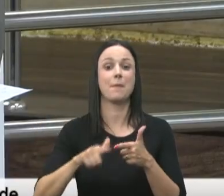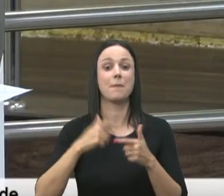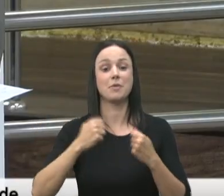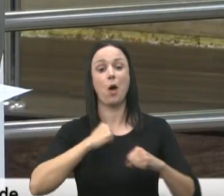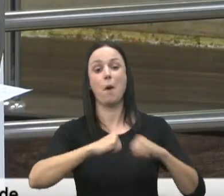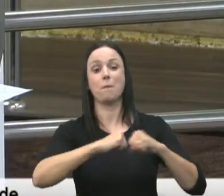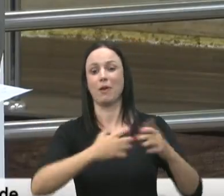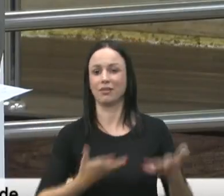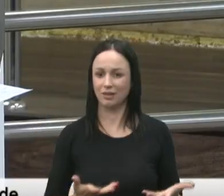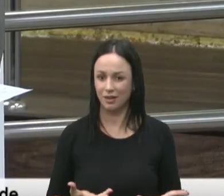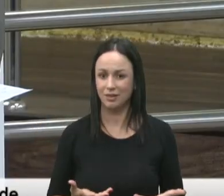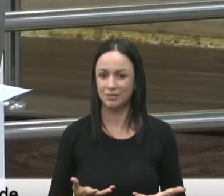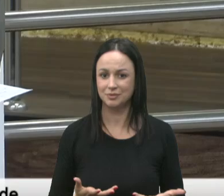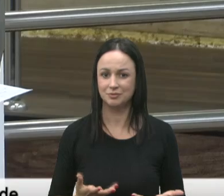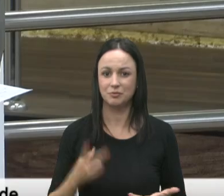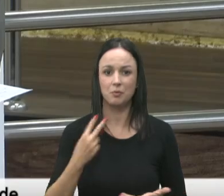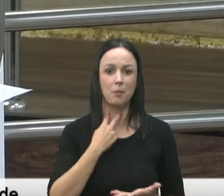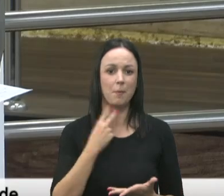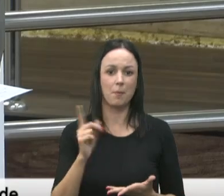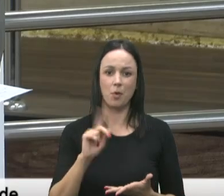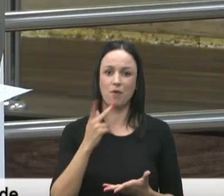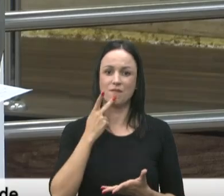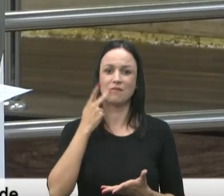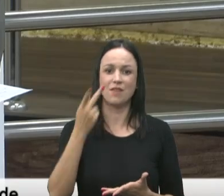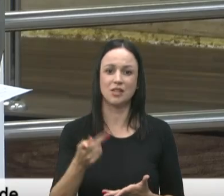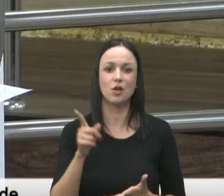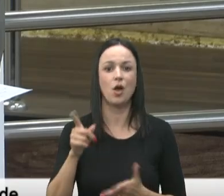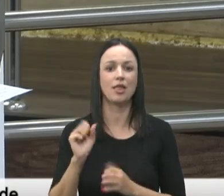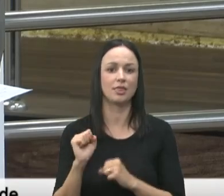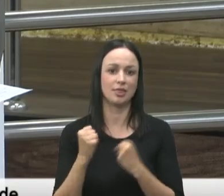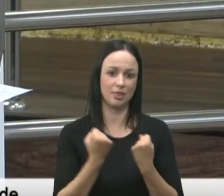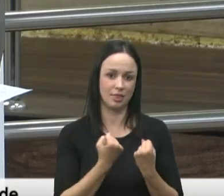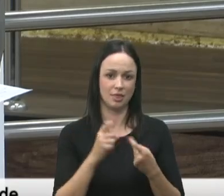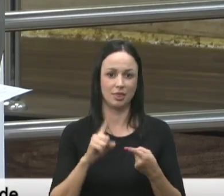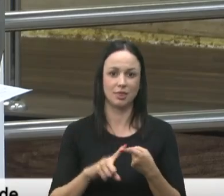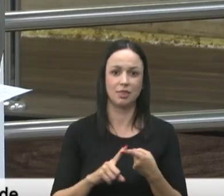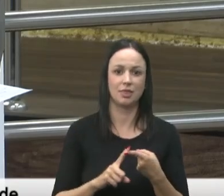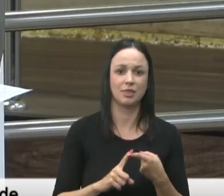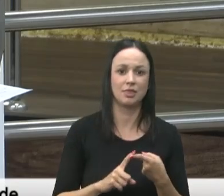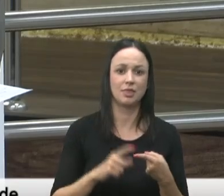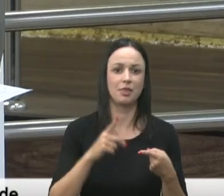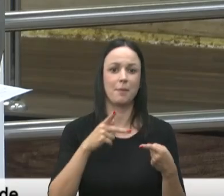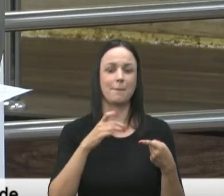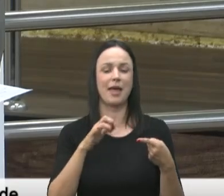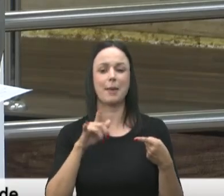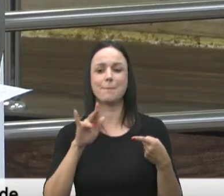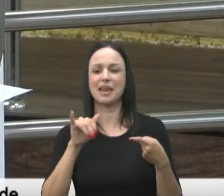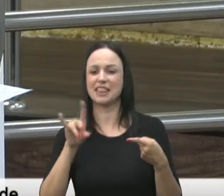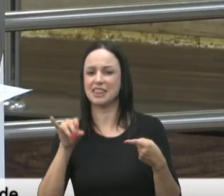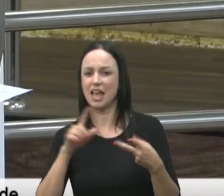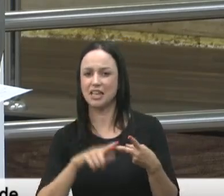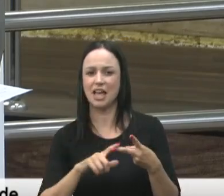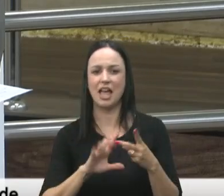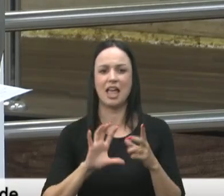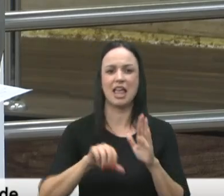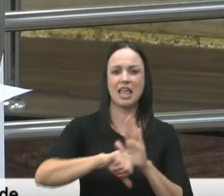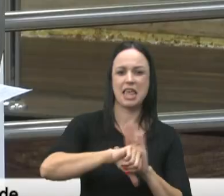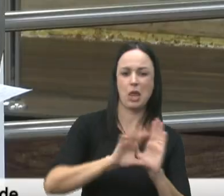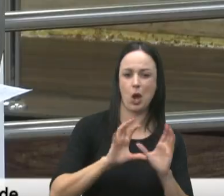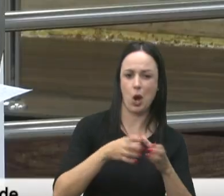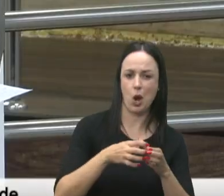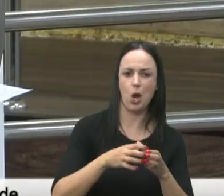combatido. Porque como eles não podem falar o que eles defendem, que é PEC da blindagem, crime